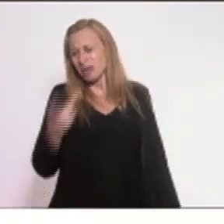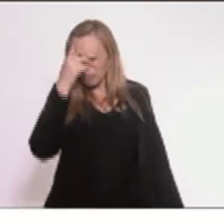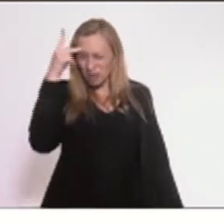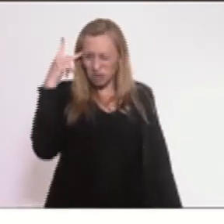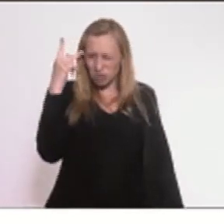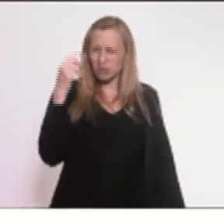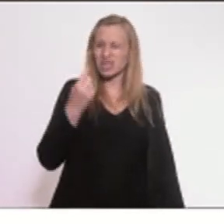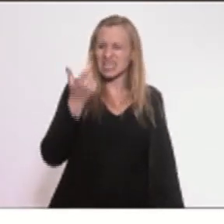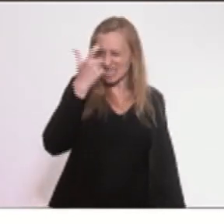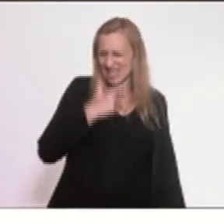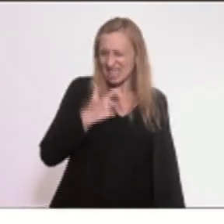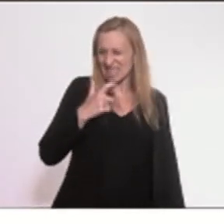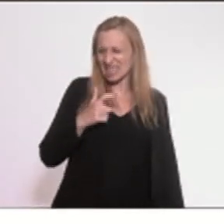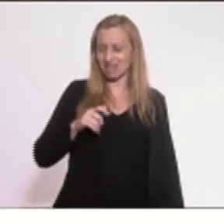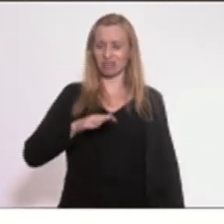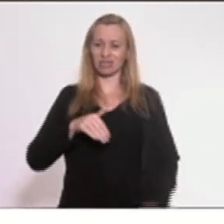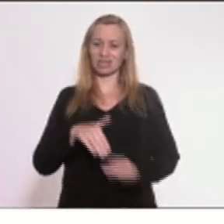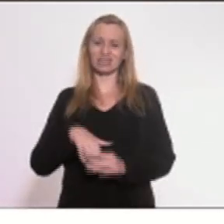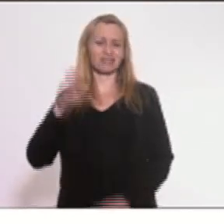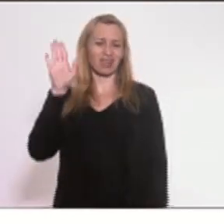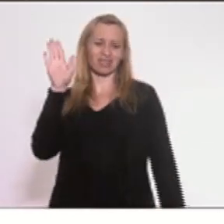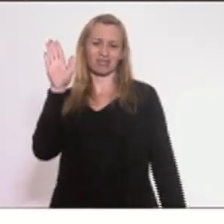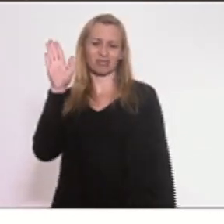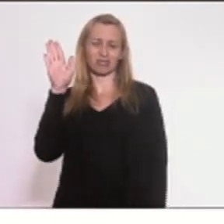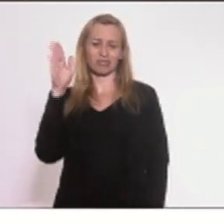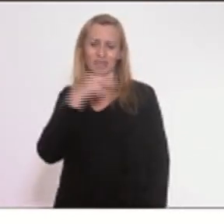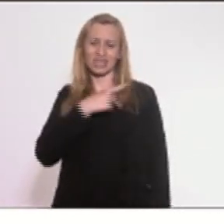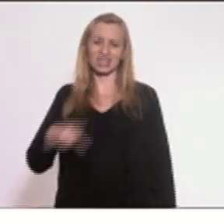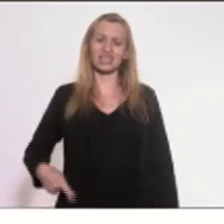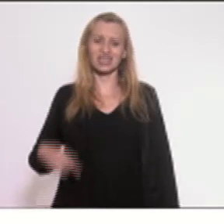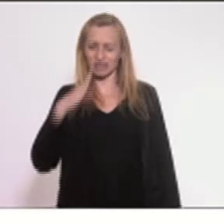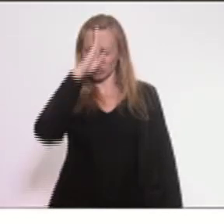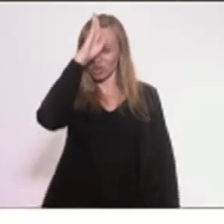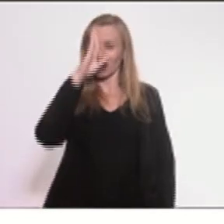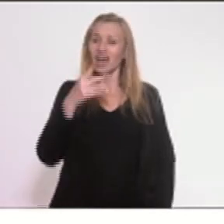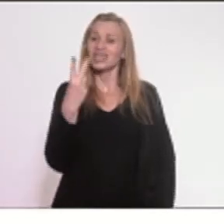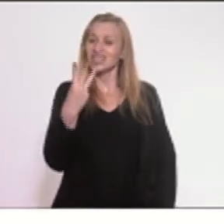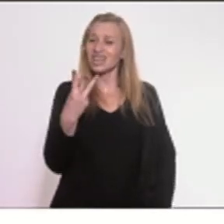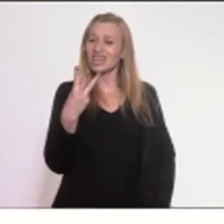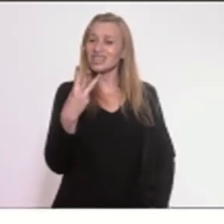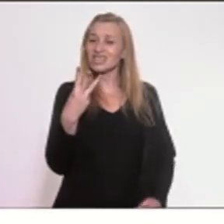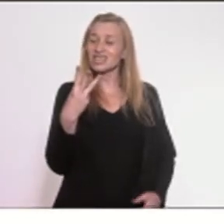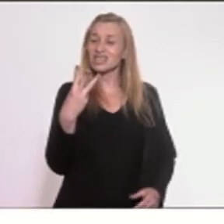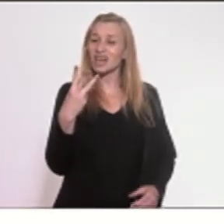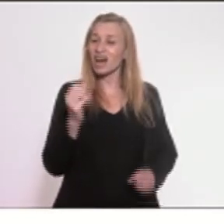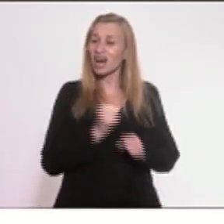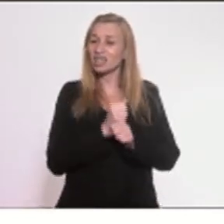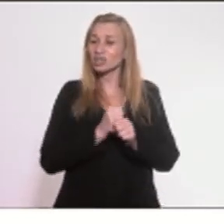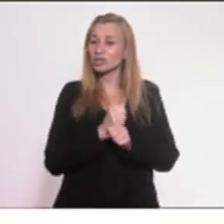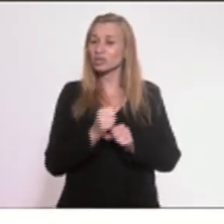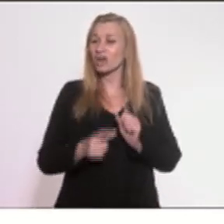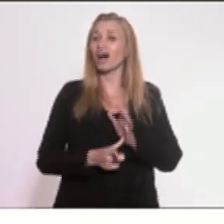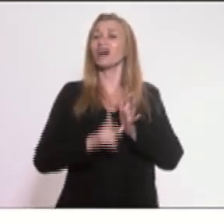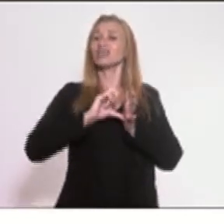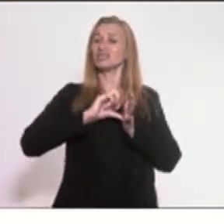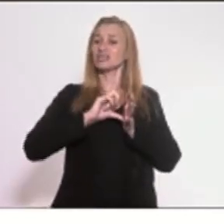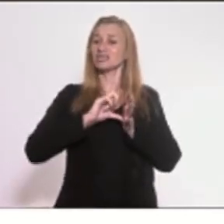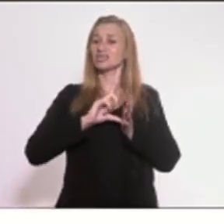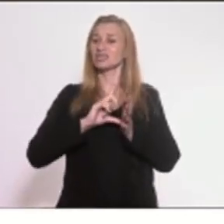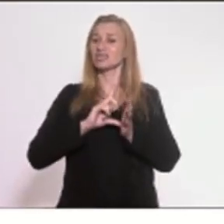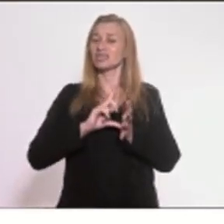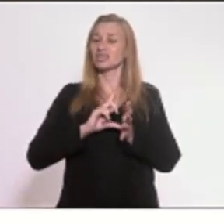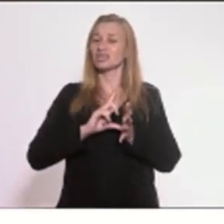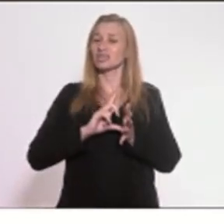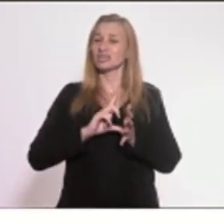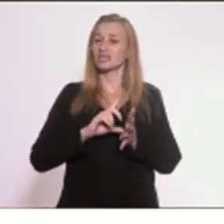República 3 anos antes das eleições. Isso é verborragia. O